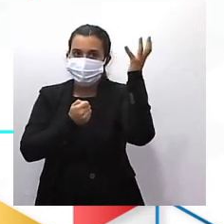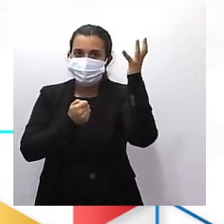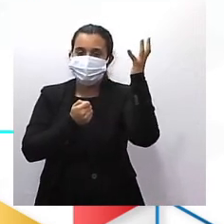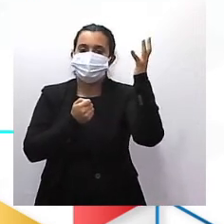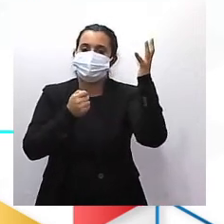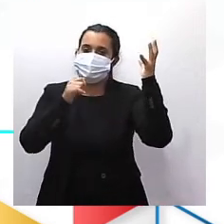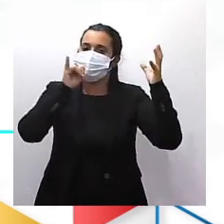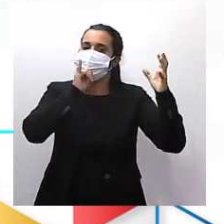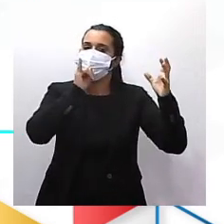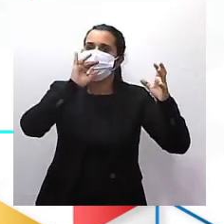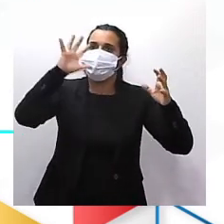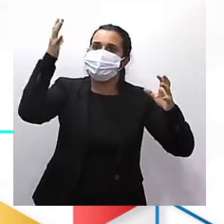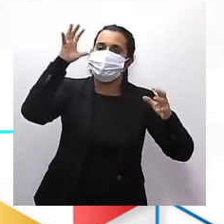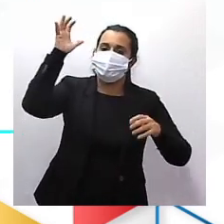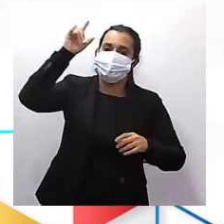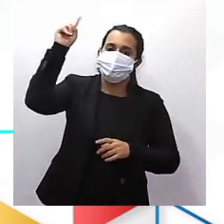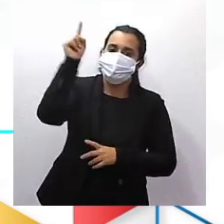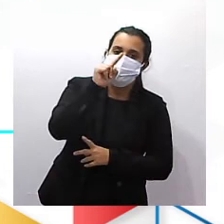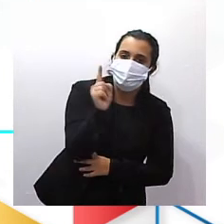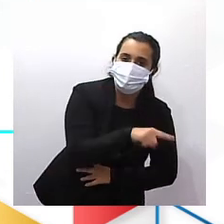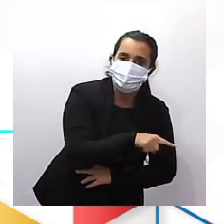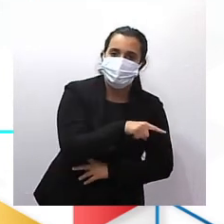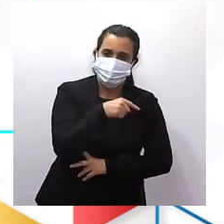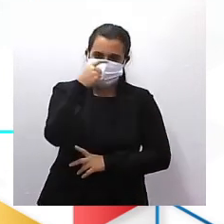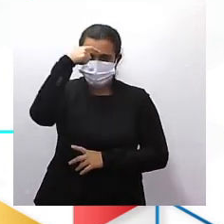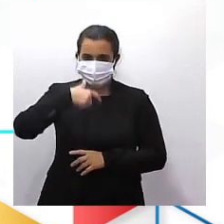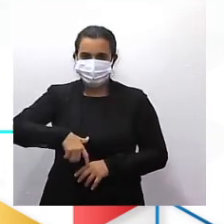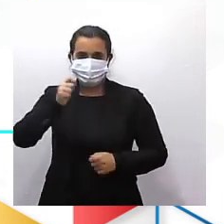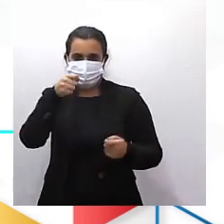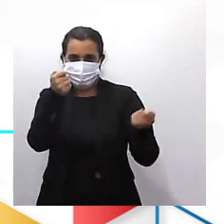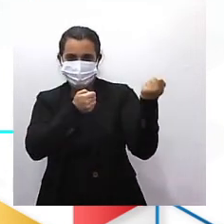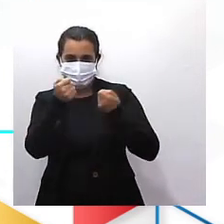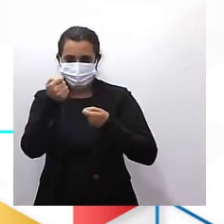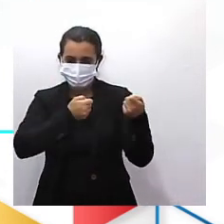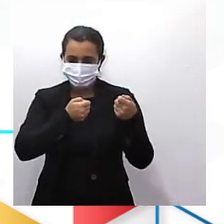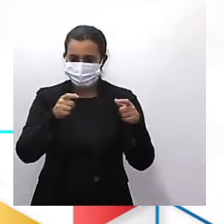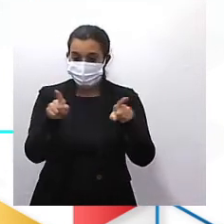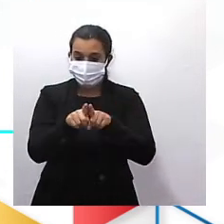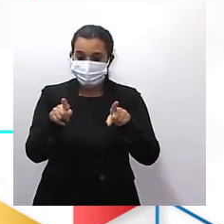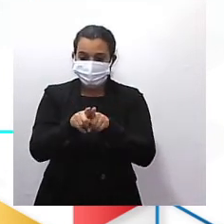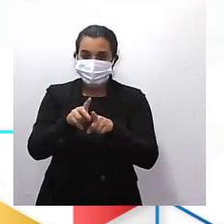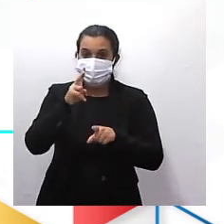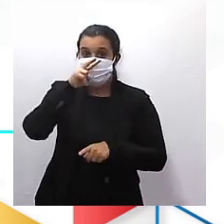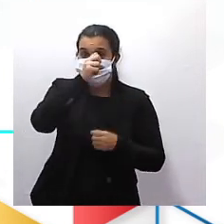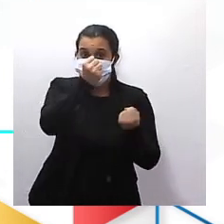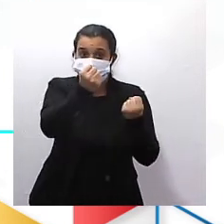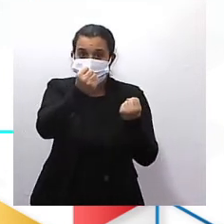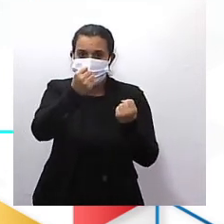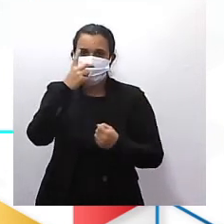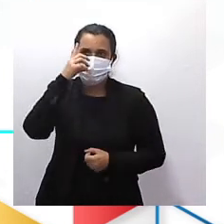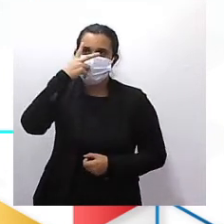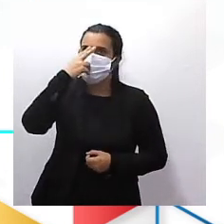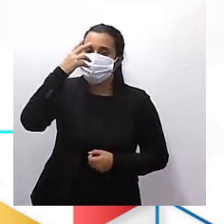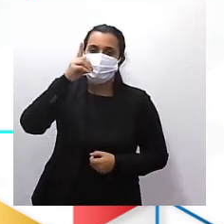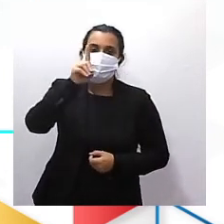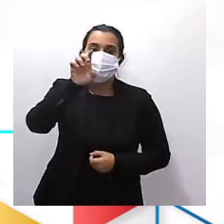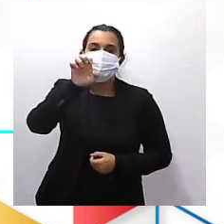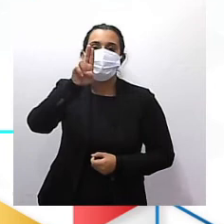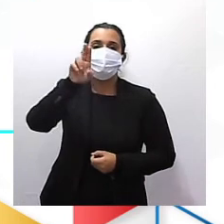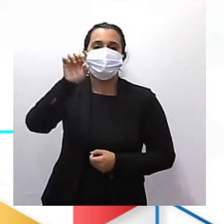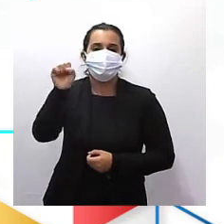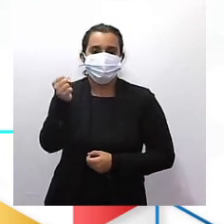tanks, ele pode também arremessar tanques, porque ele tem uma grande força de um deus. Olha aí que